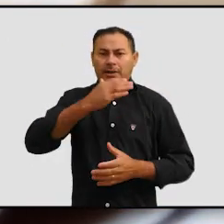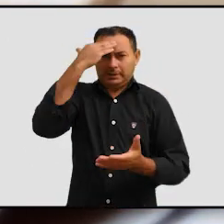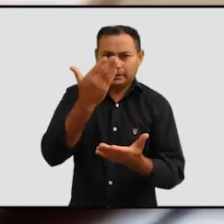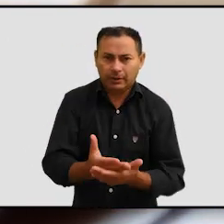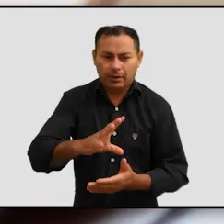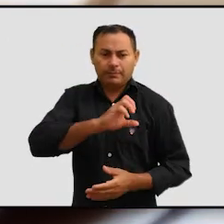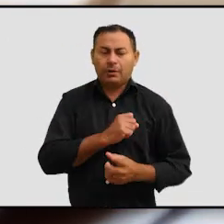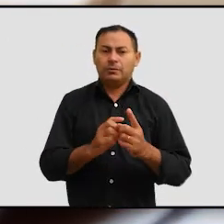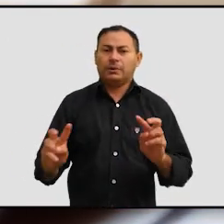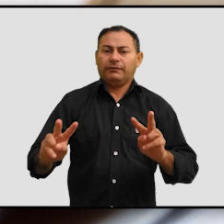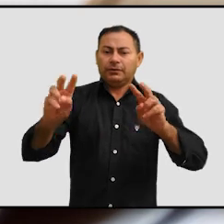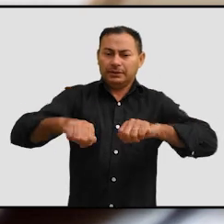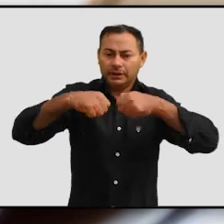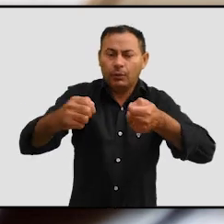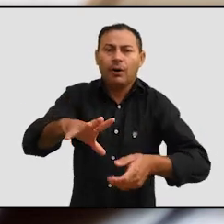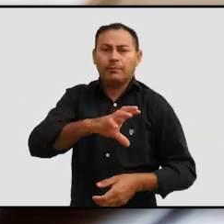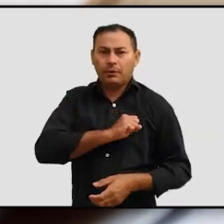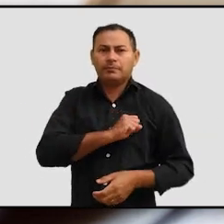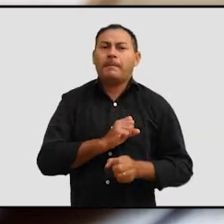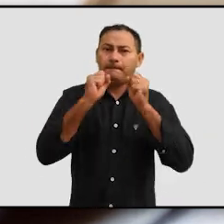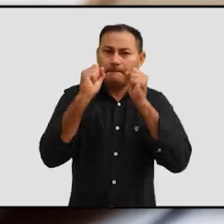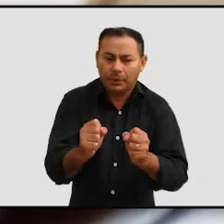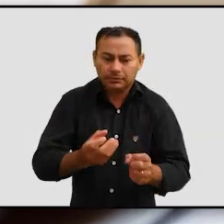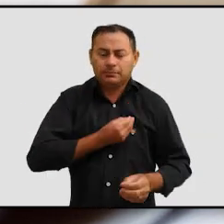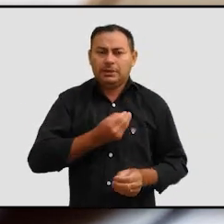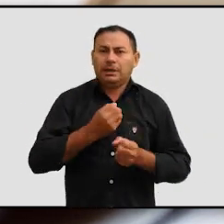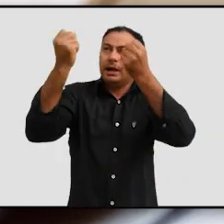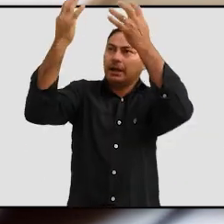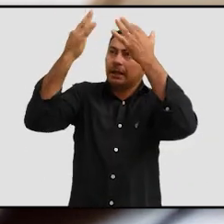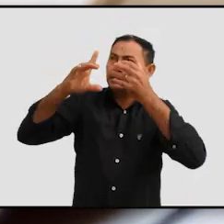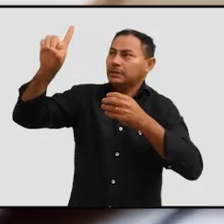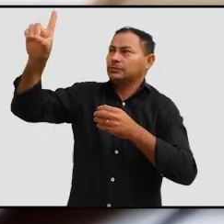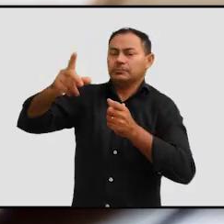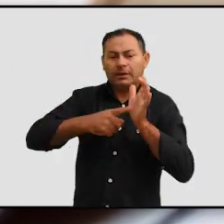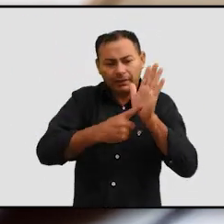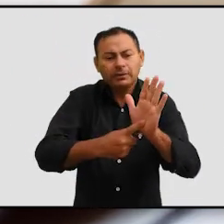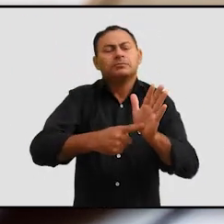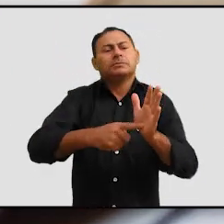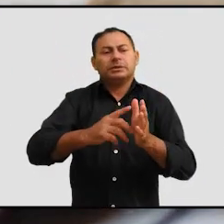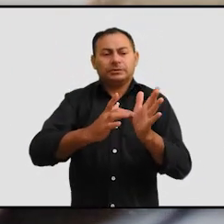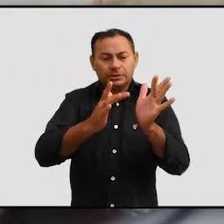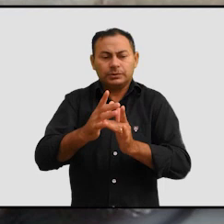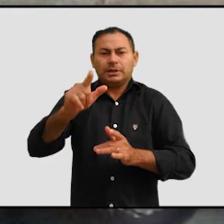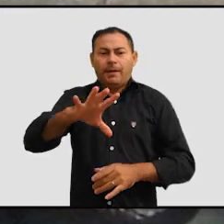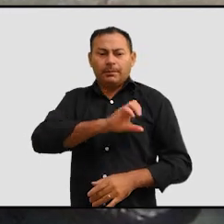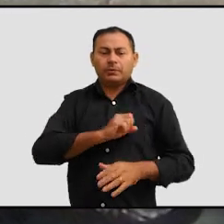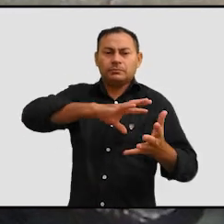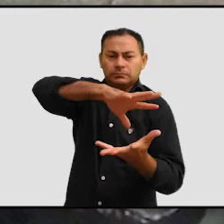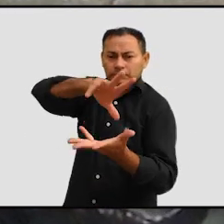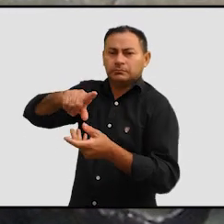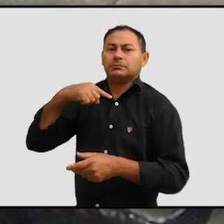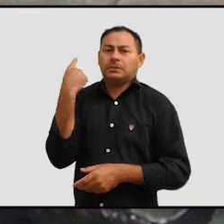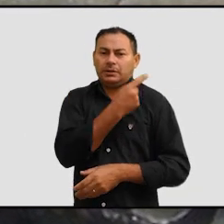se confessarmos o valor que Jesus deu ao amor, podemos viver pela graça de Deus declarando: Jesus é amor e o que Ele é